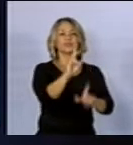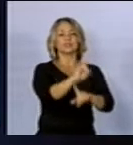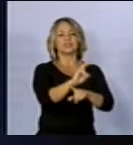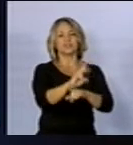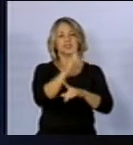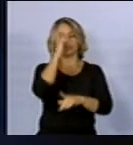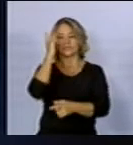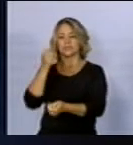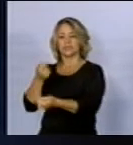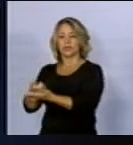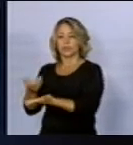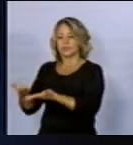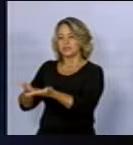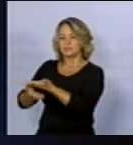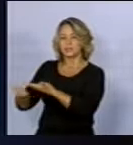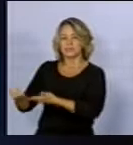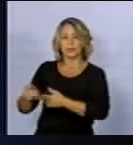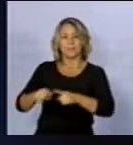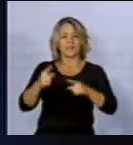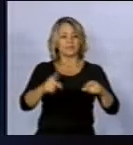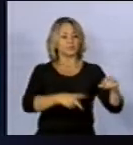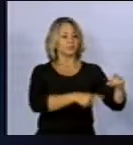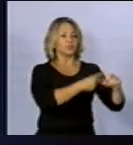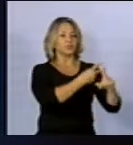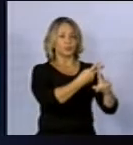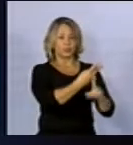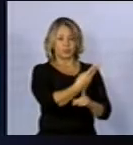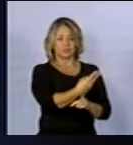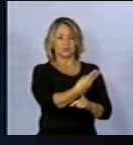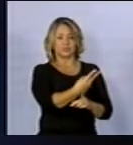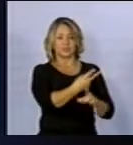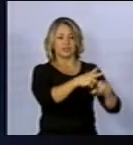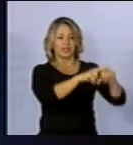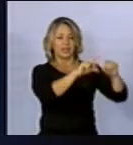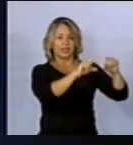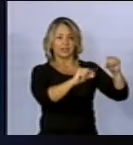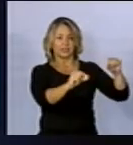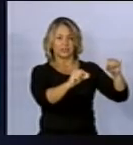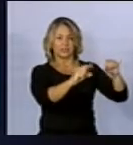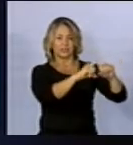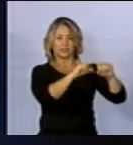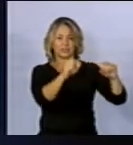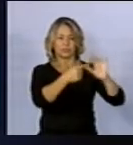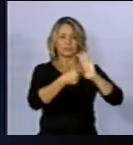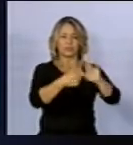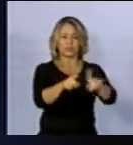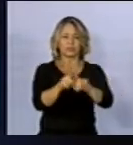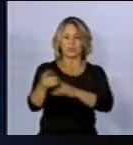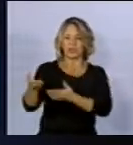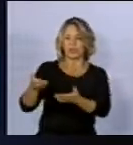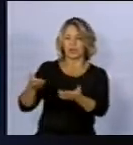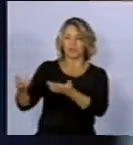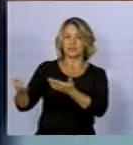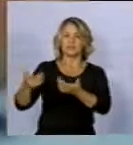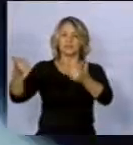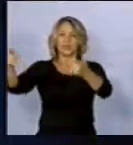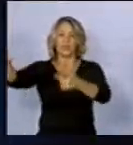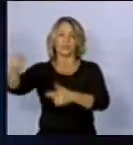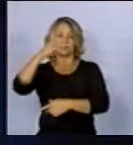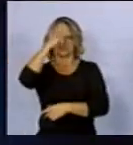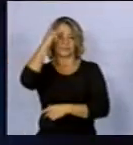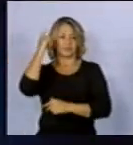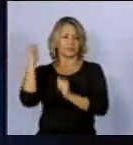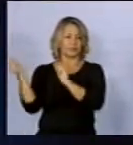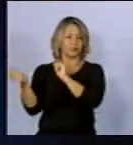relação mas dois outros artigos expandem esta ideia com a equiparação de outras pessoas